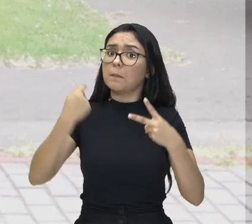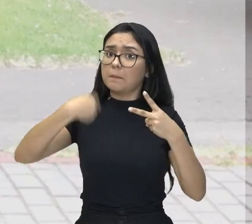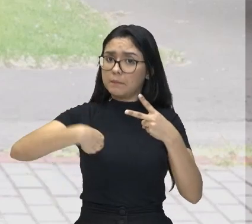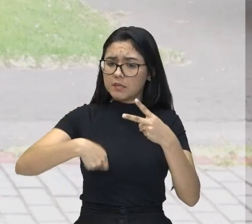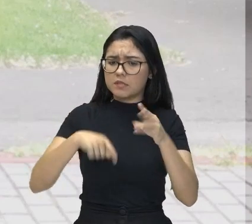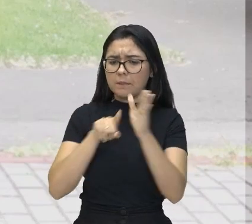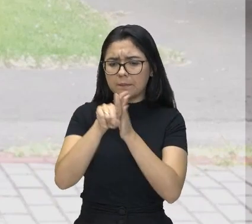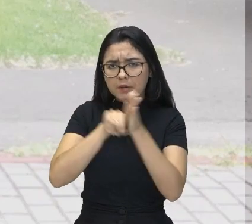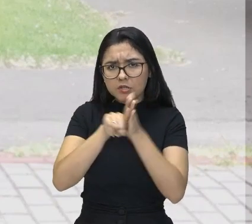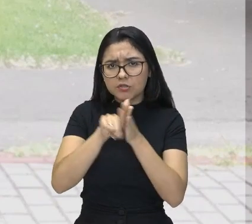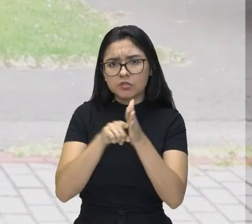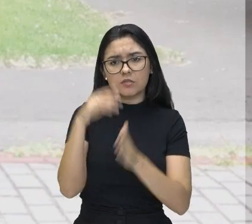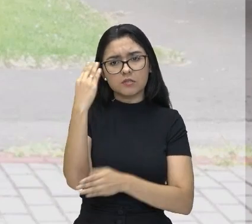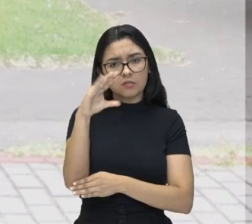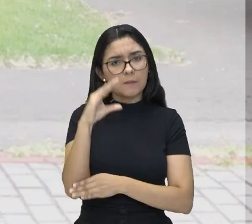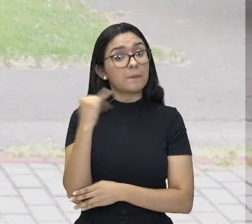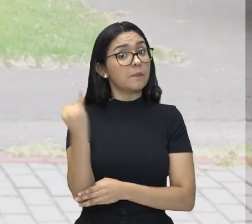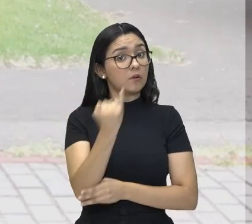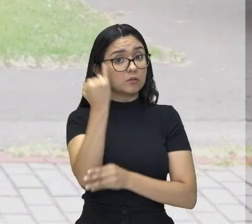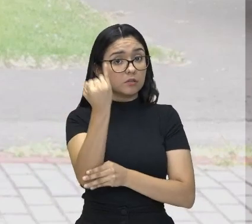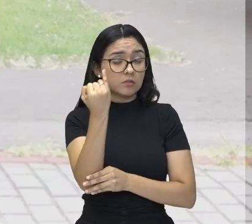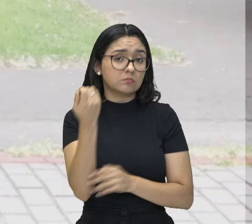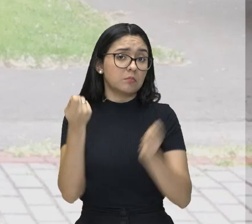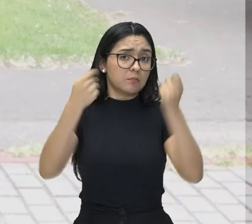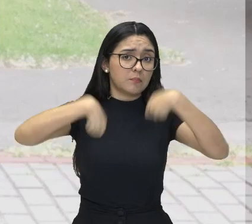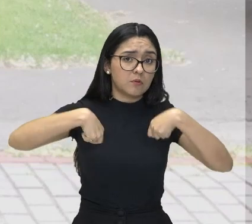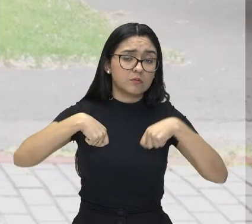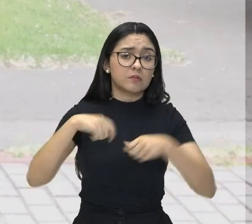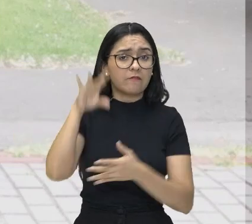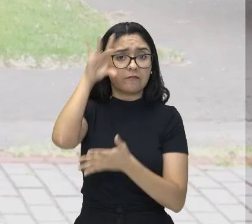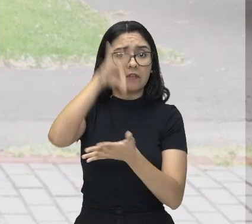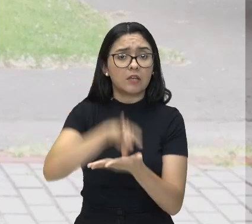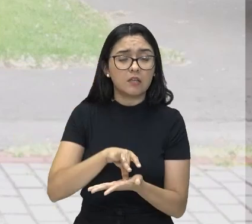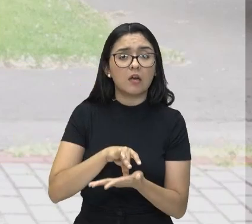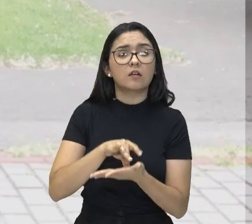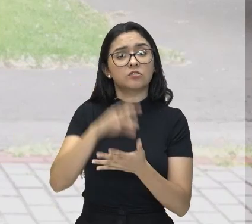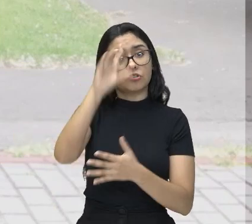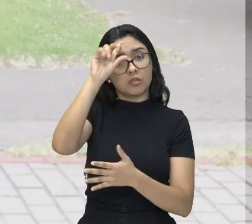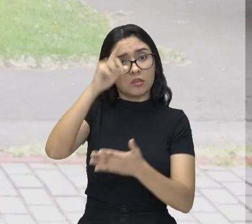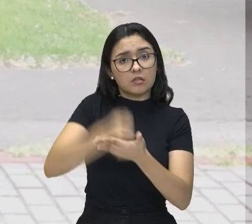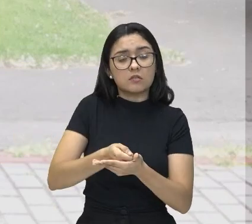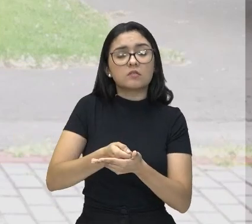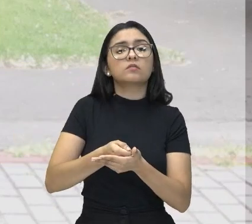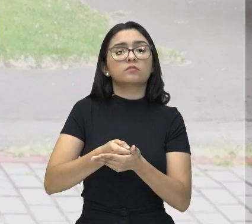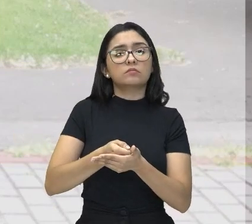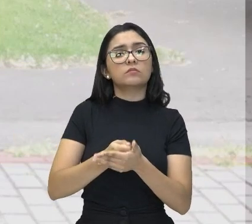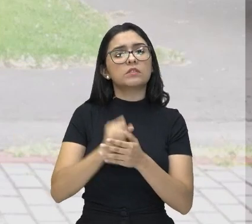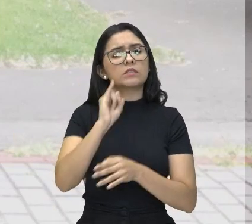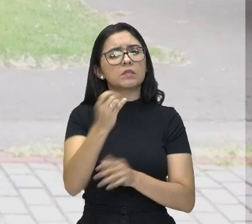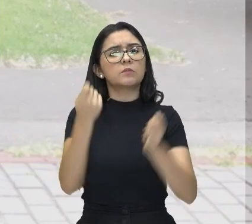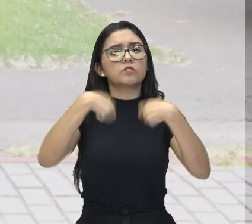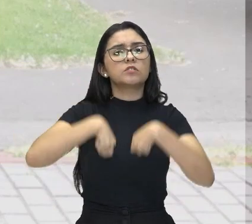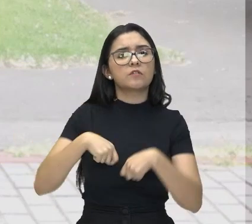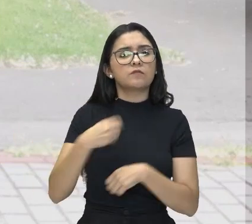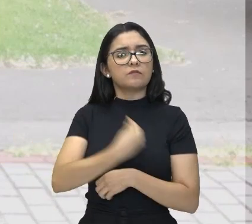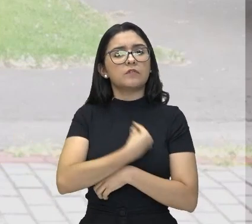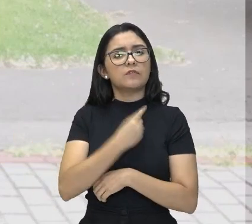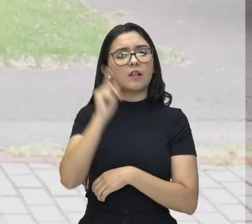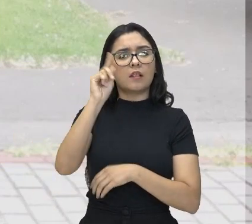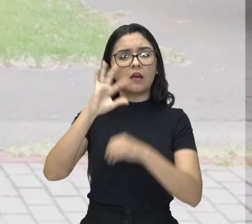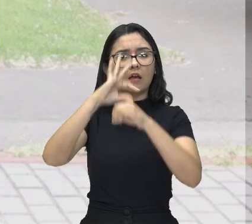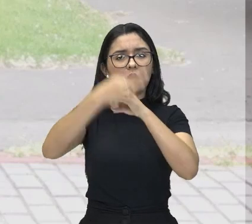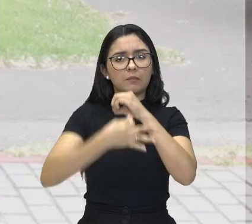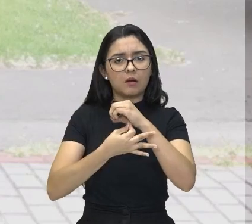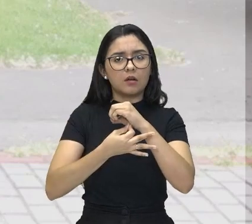pesquisa. A pesquisa científica é muito importante para poder confirmar, tomar uma decisão, sobre a questão ali da colonização. E